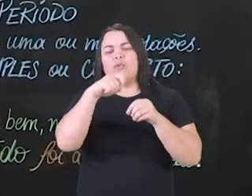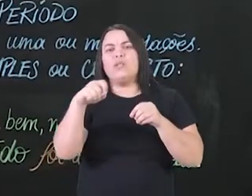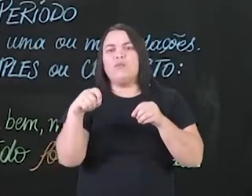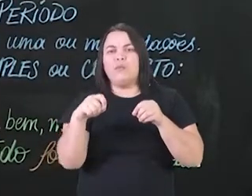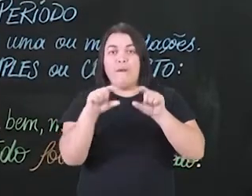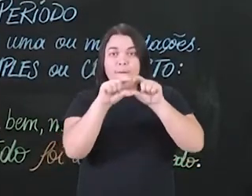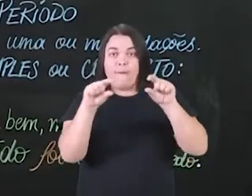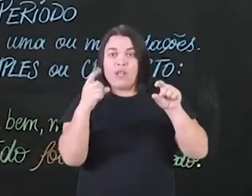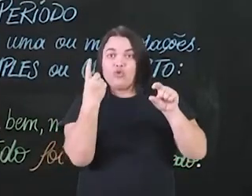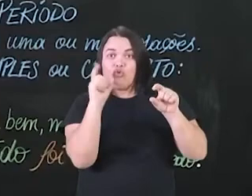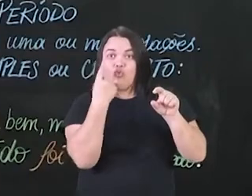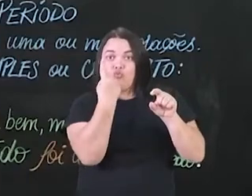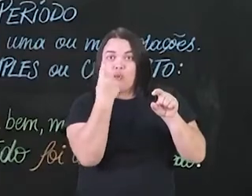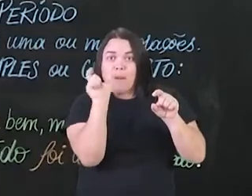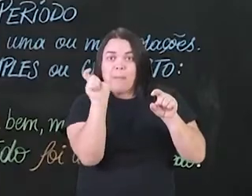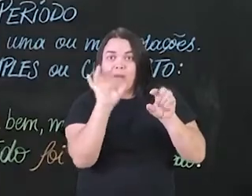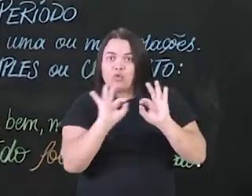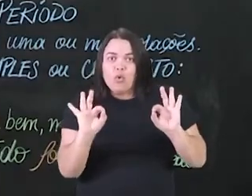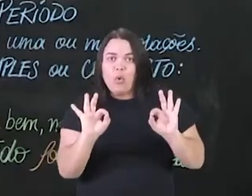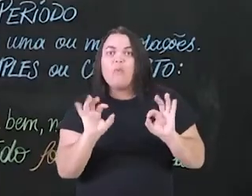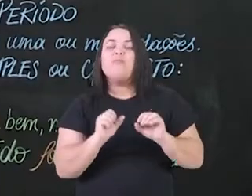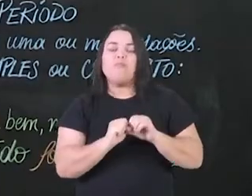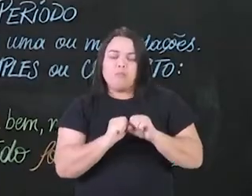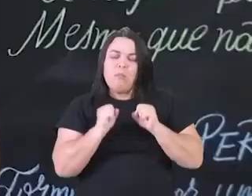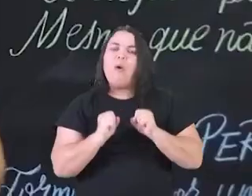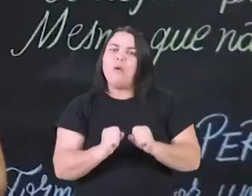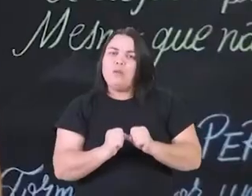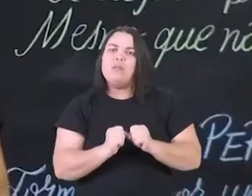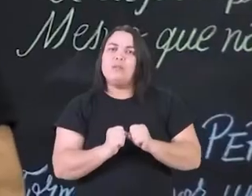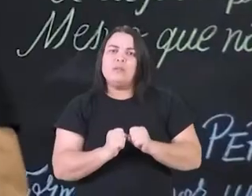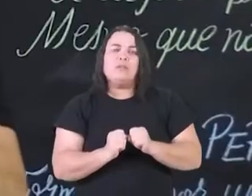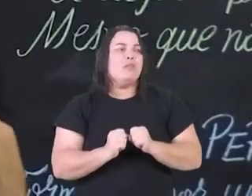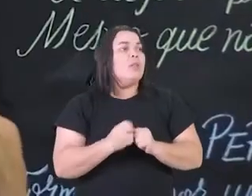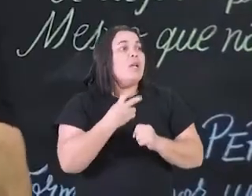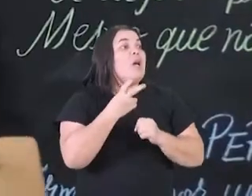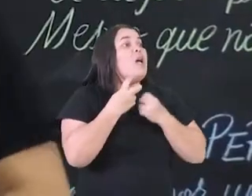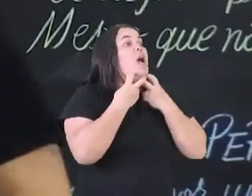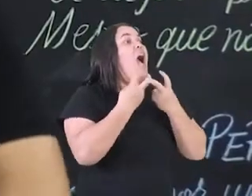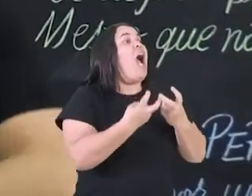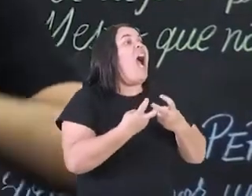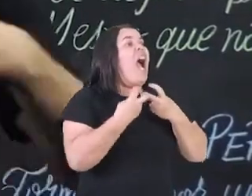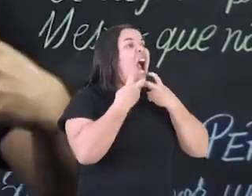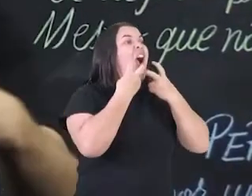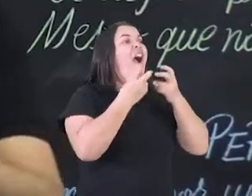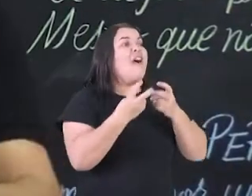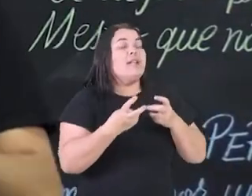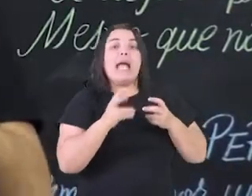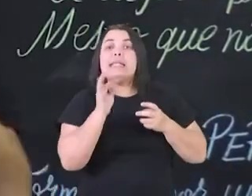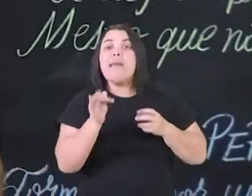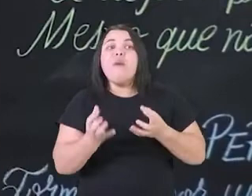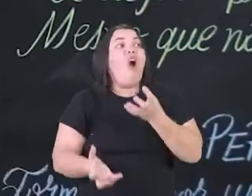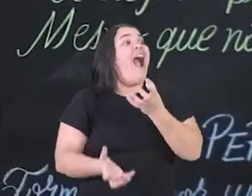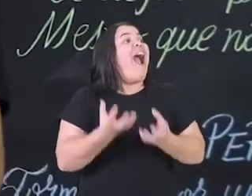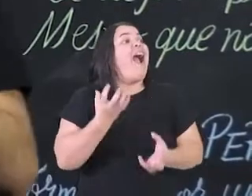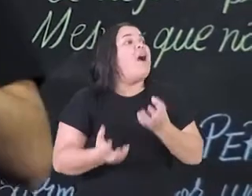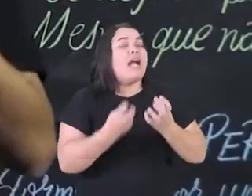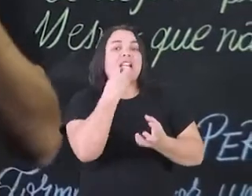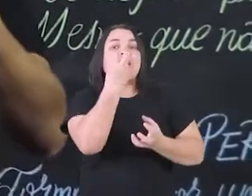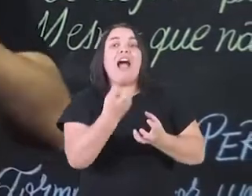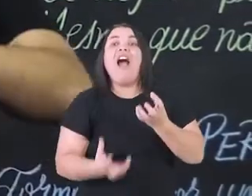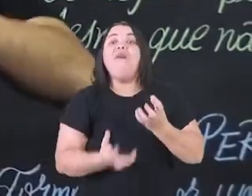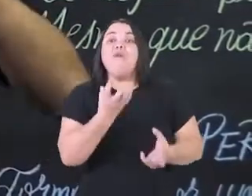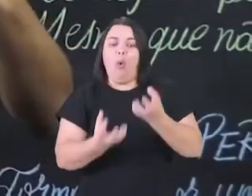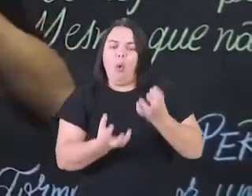palavra? Posso, tal como esse exemplo que eu dei do socorro, tal como se alguém abrir a porta e gritar fogo. Ninguém precisa de uma